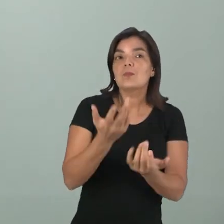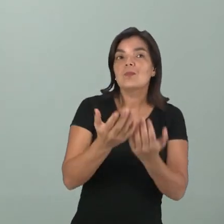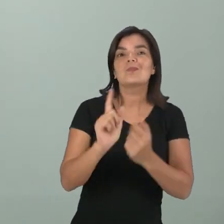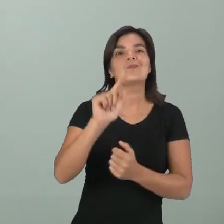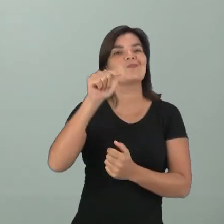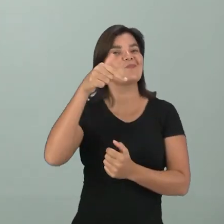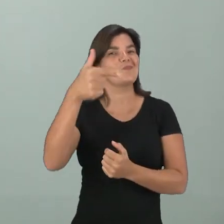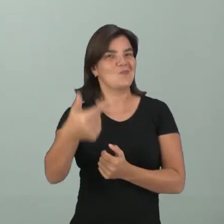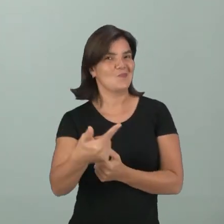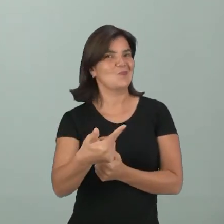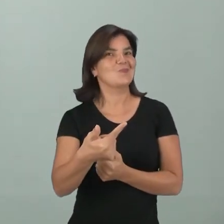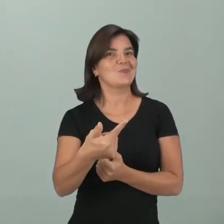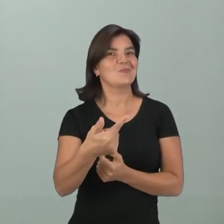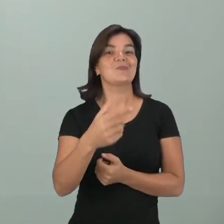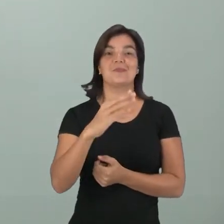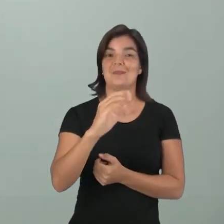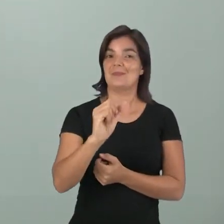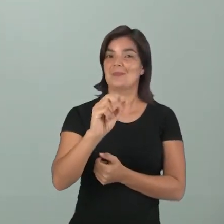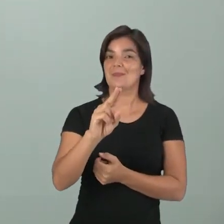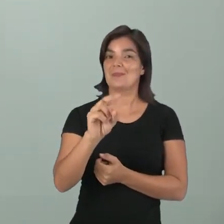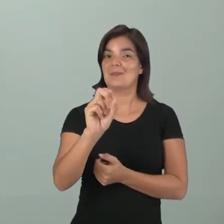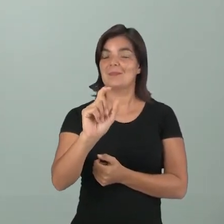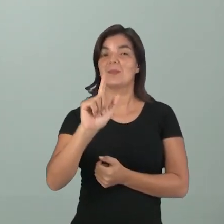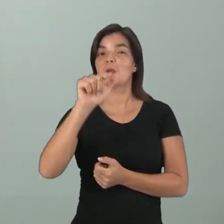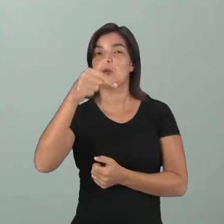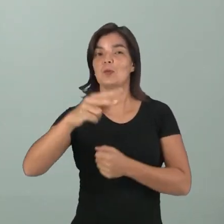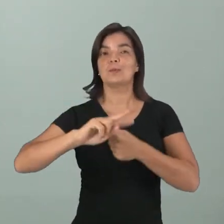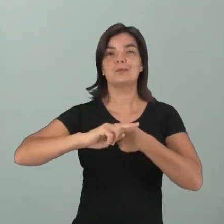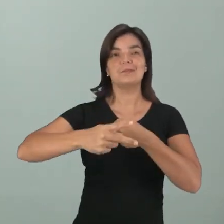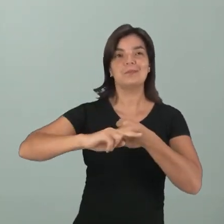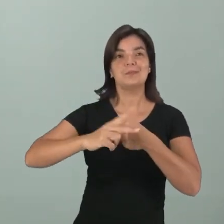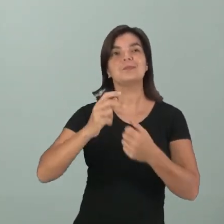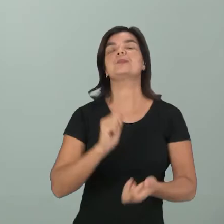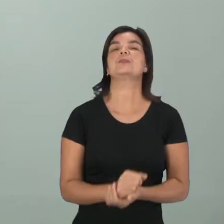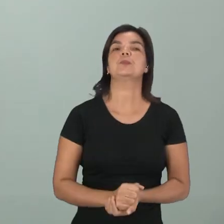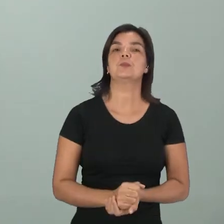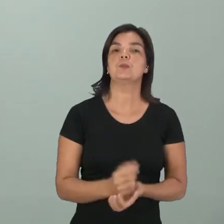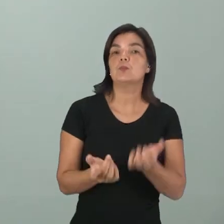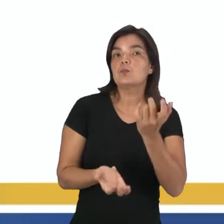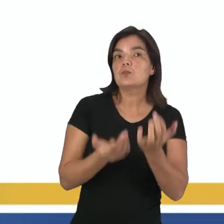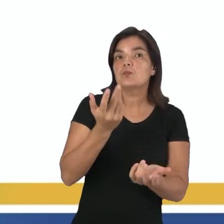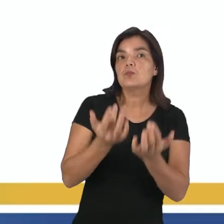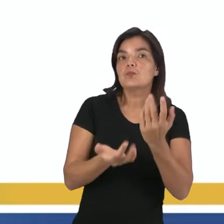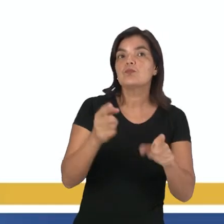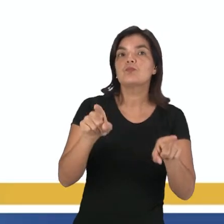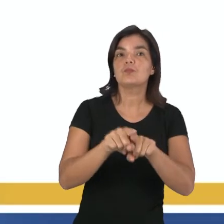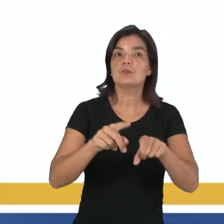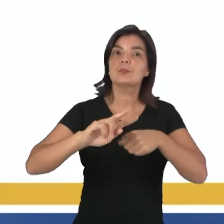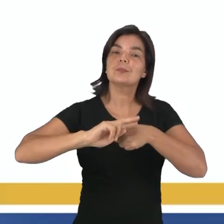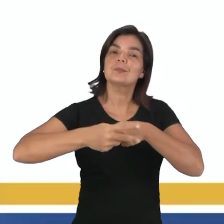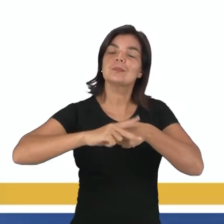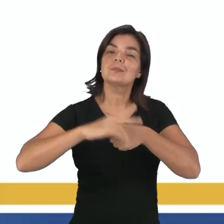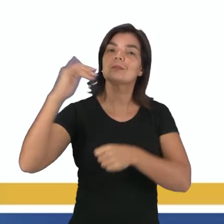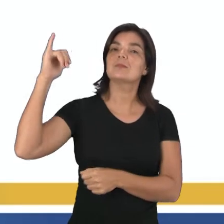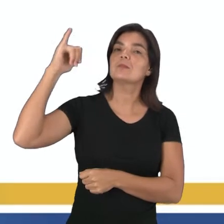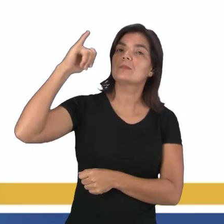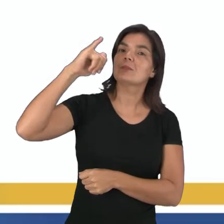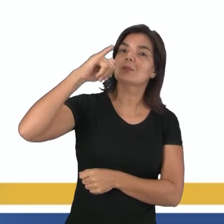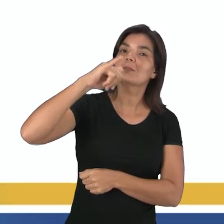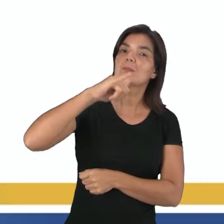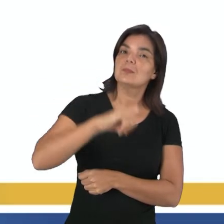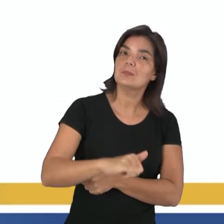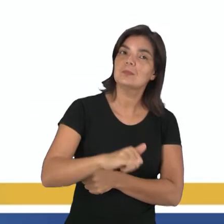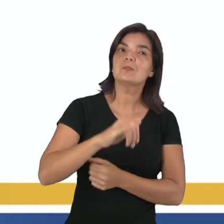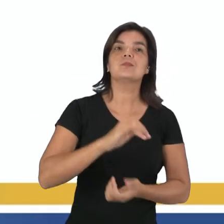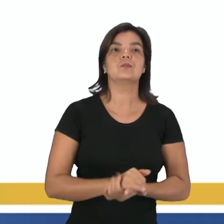incêndio ele já se transforma como causa e gera outra consequência. O incêndio trouxe como consequência a